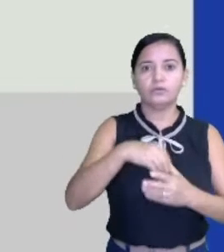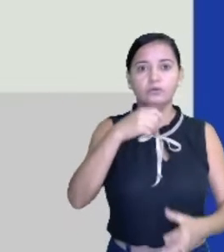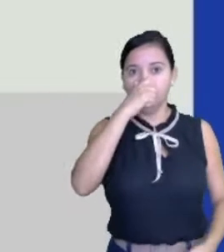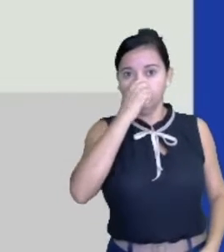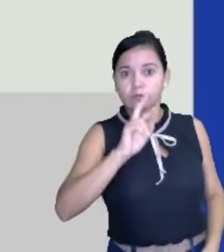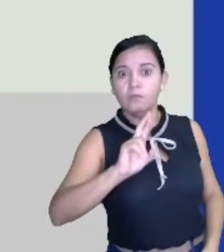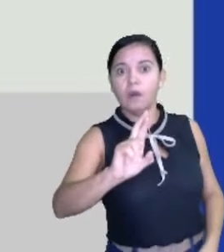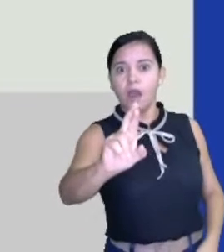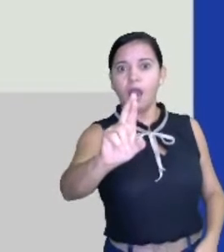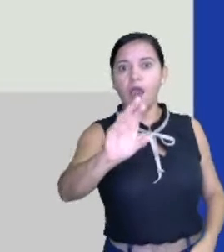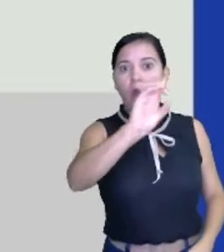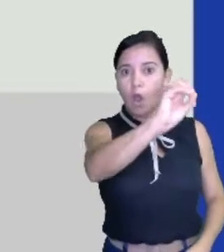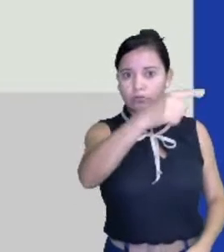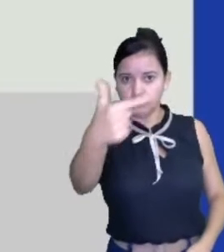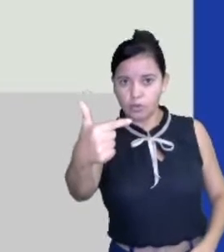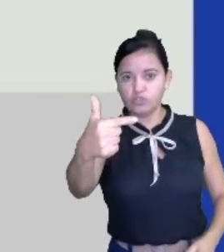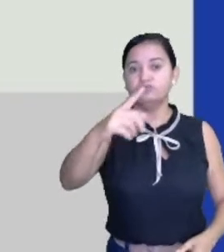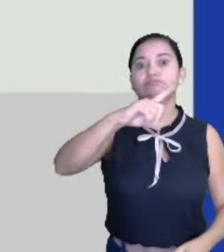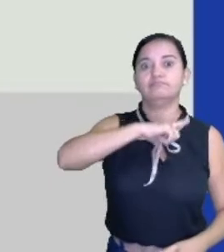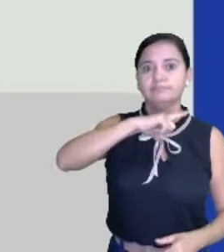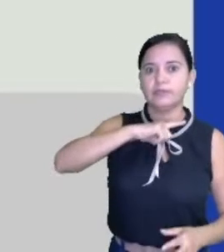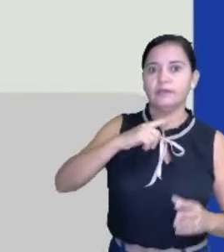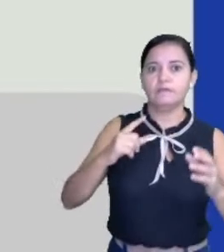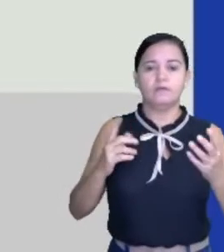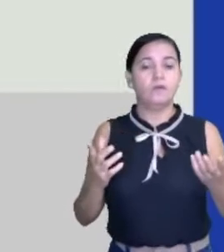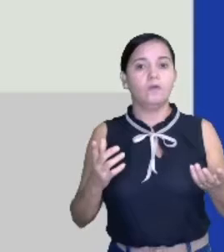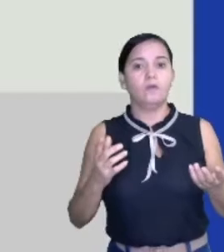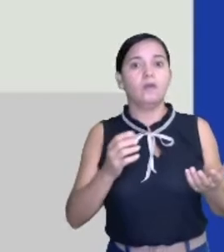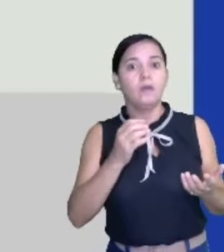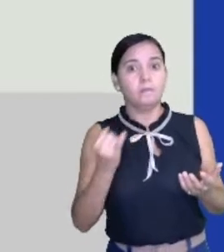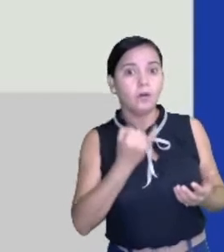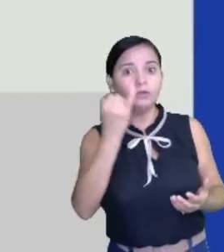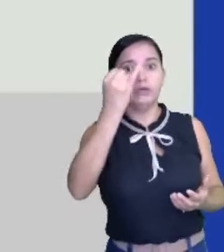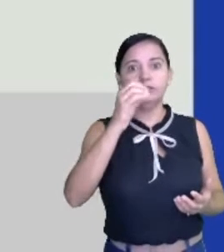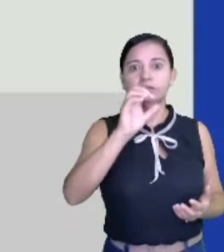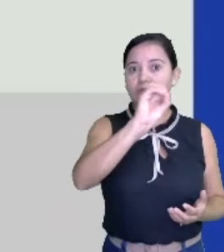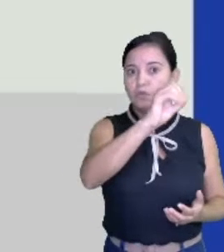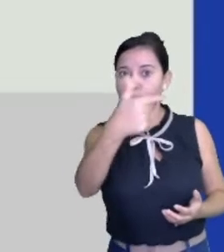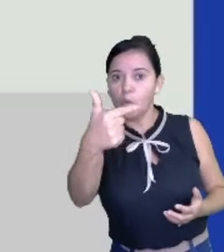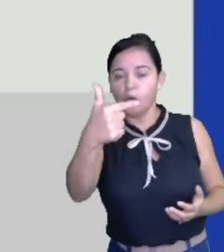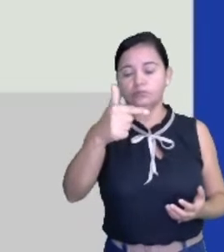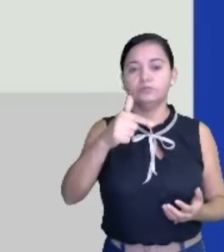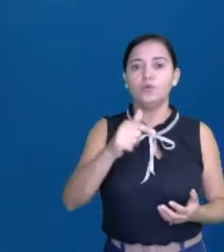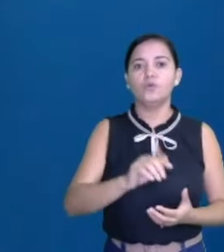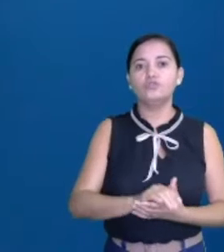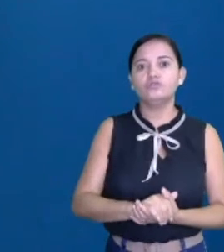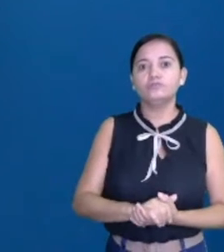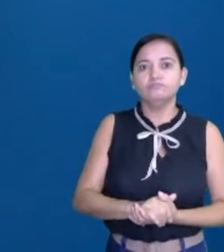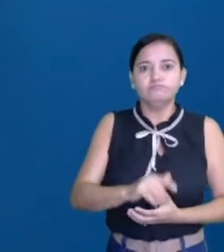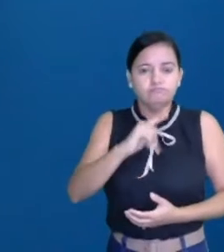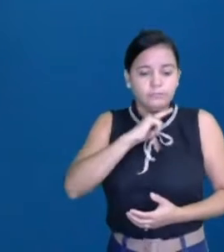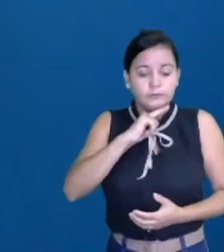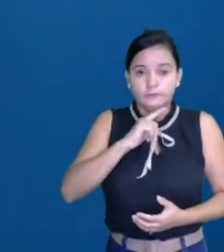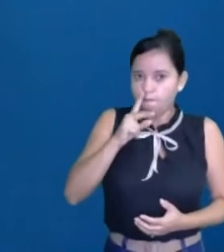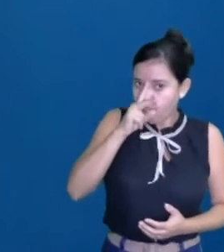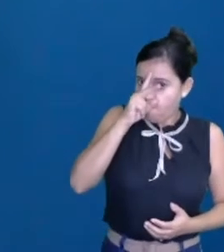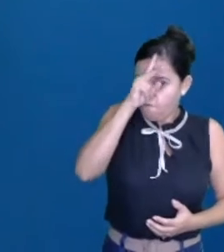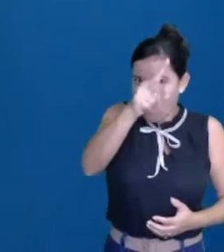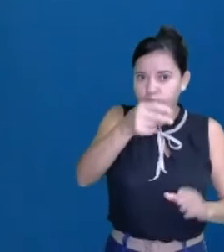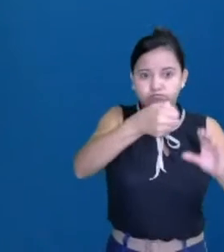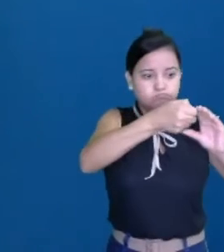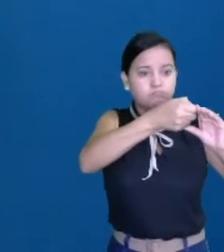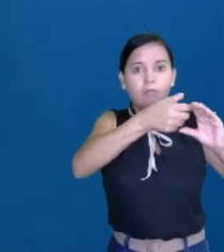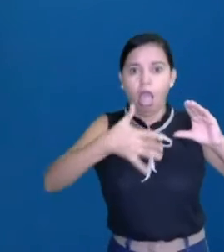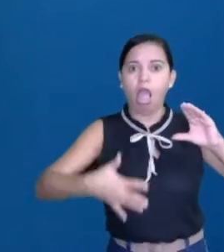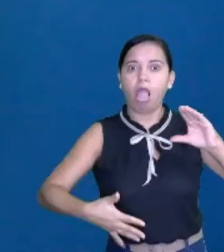para a vida como a gente conhece. Até porque, gente, o oxigênio ele tem uma forte característica